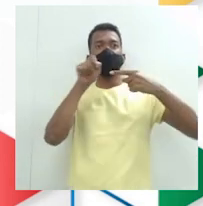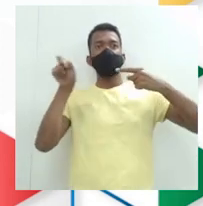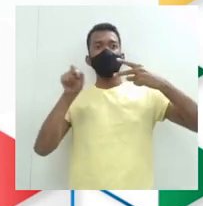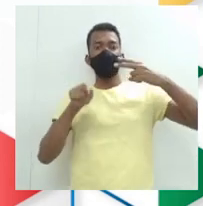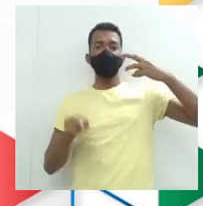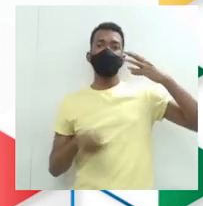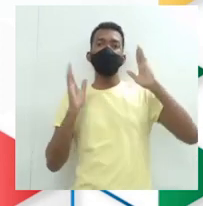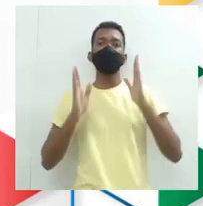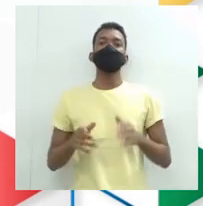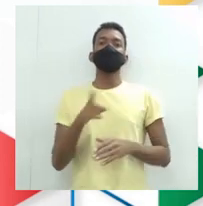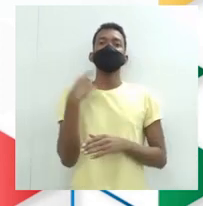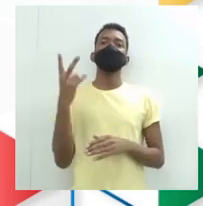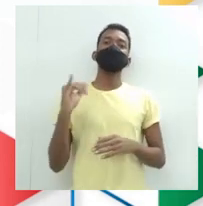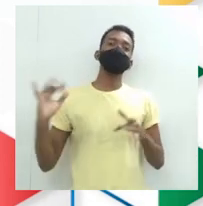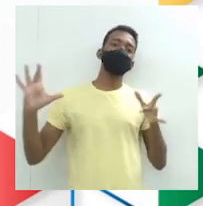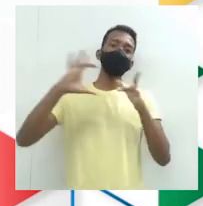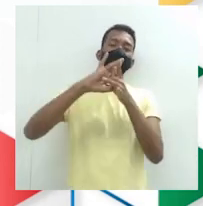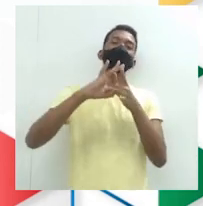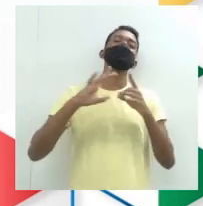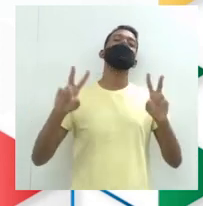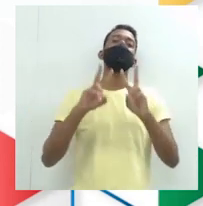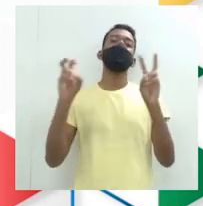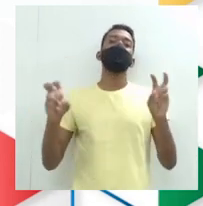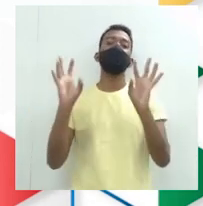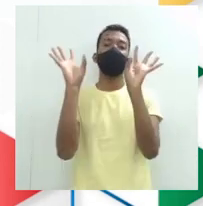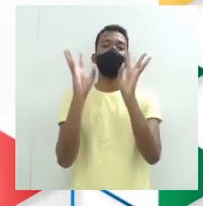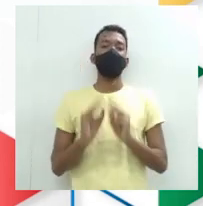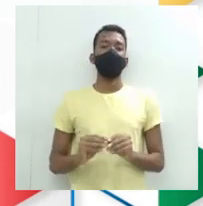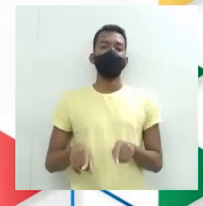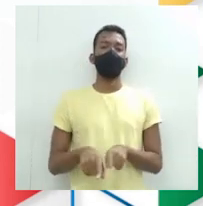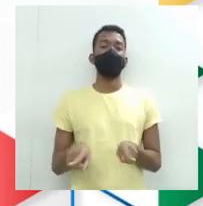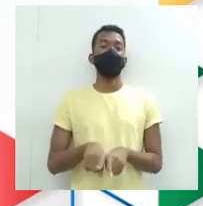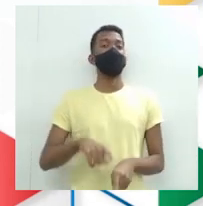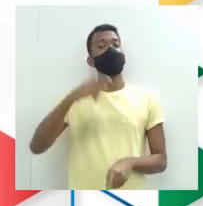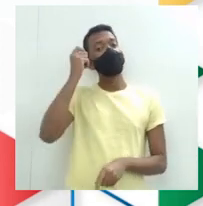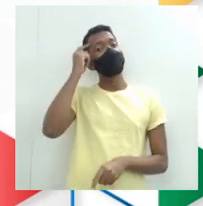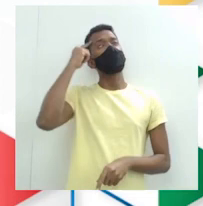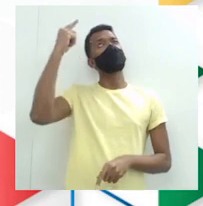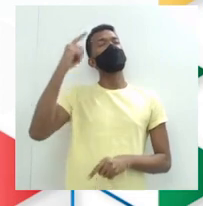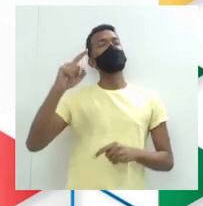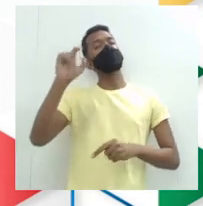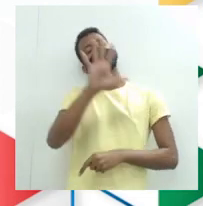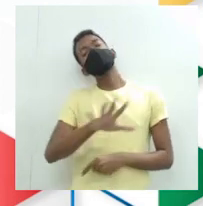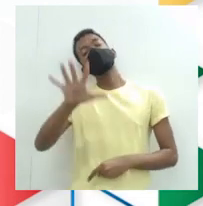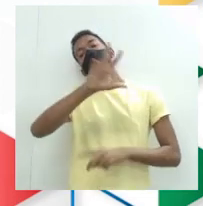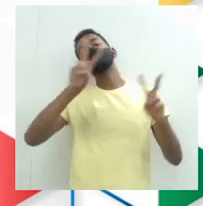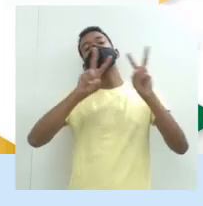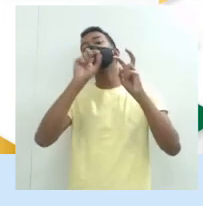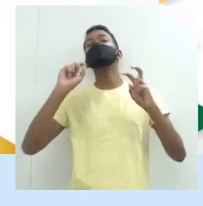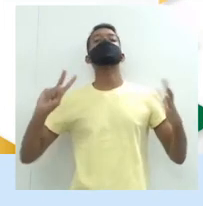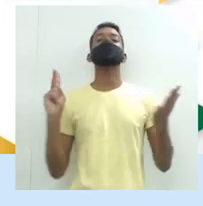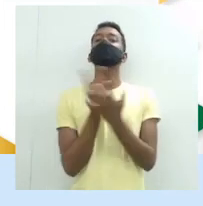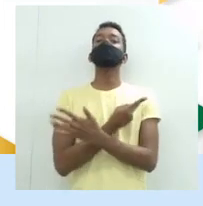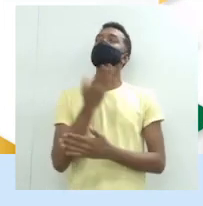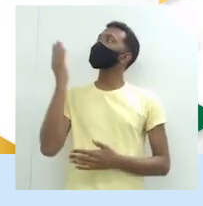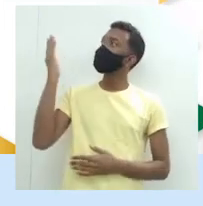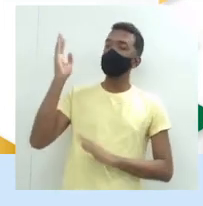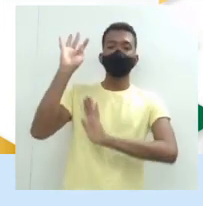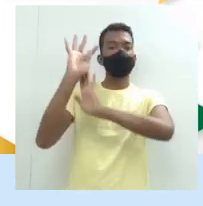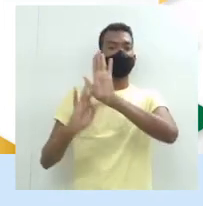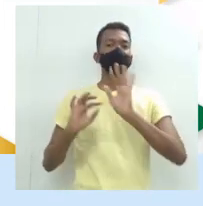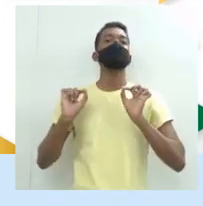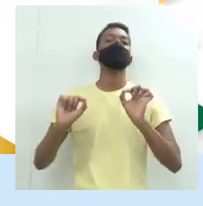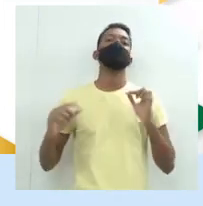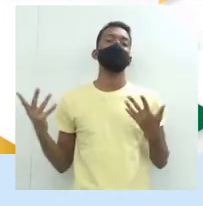sublinhados e a gente vai gerar um resumo e uma ideia geral do que seria o entendimento desse texto. Então, tem aí,